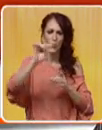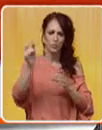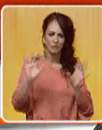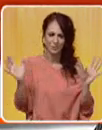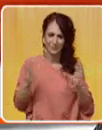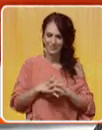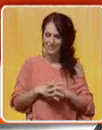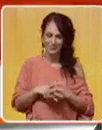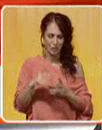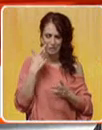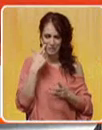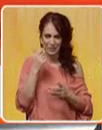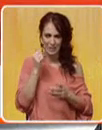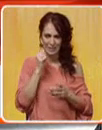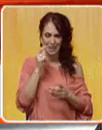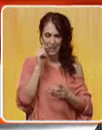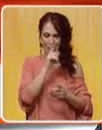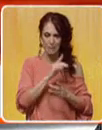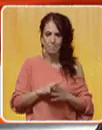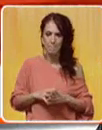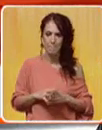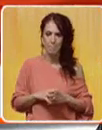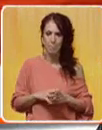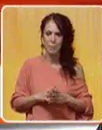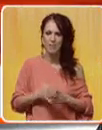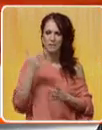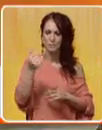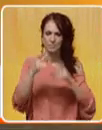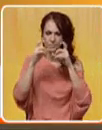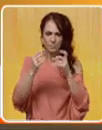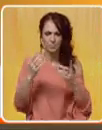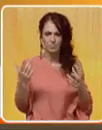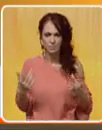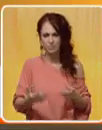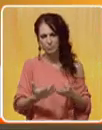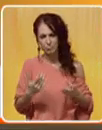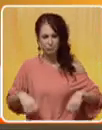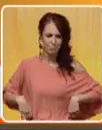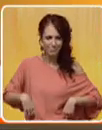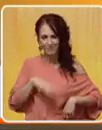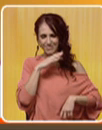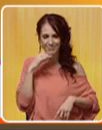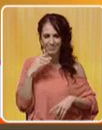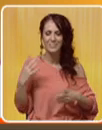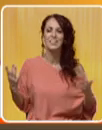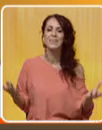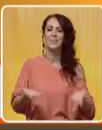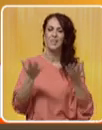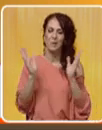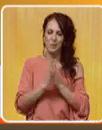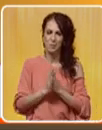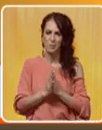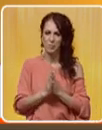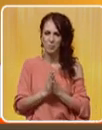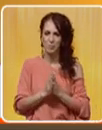el estão vamos à próxima numa máscara curiosa Ah isto is isto era